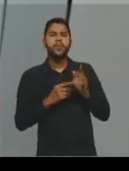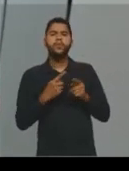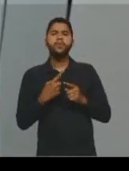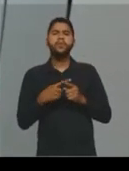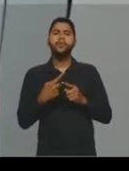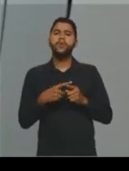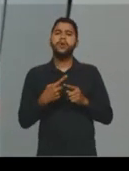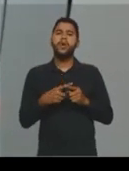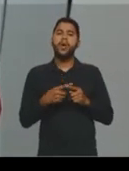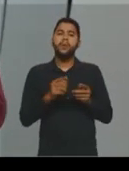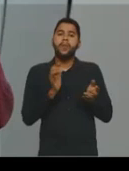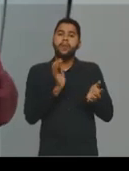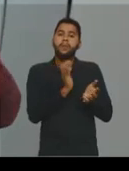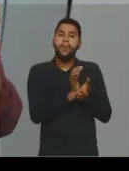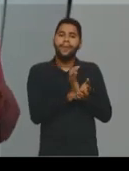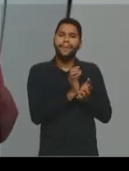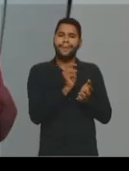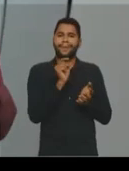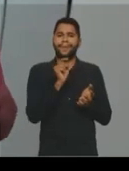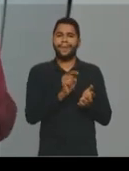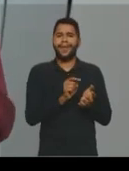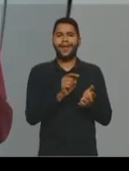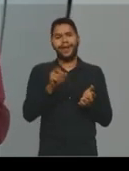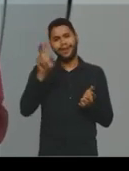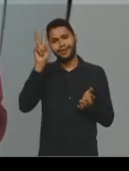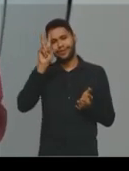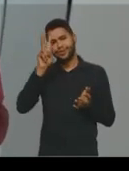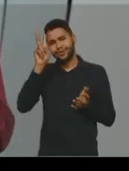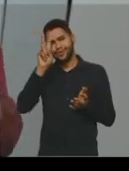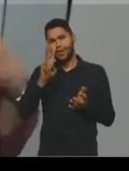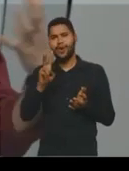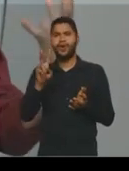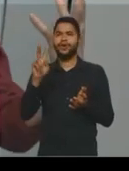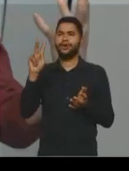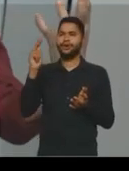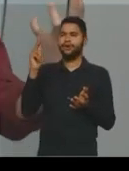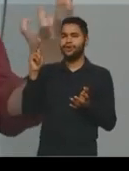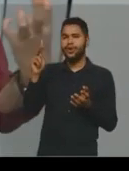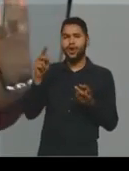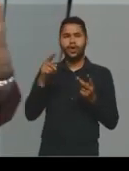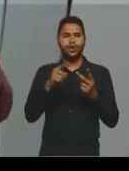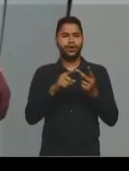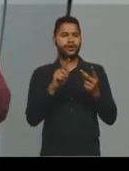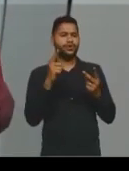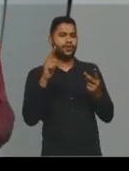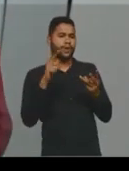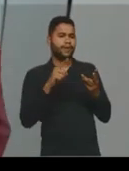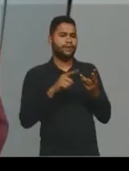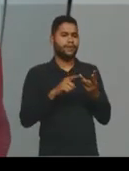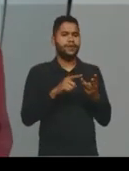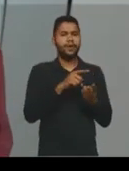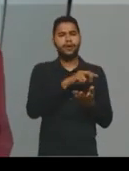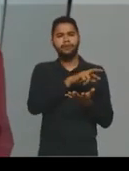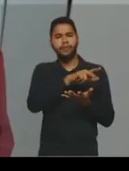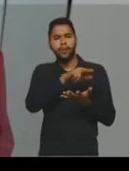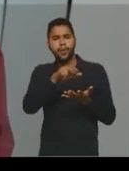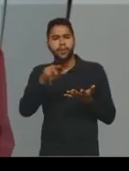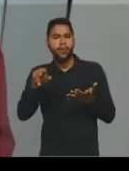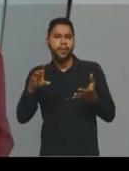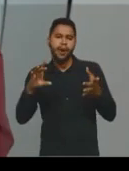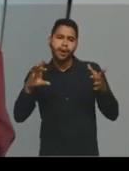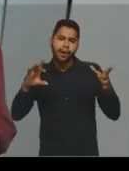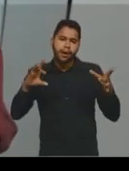componente é uma parte. Então, a história é uma parte, a geografia é outra, para juntar tudo e formar